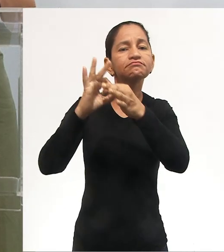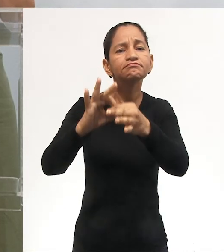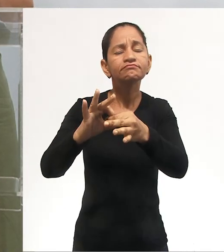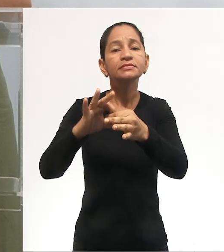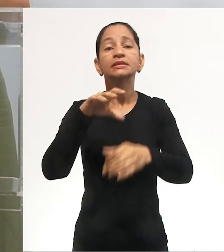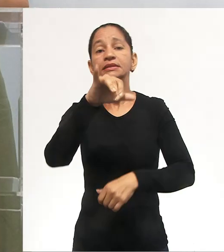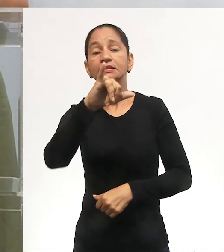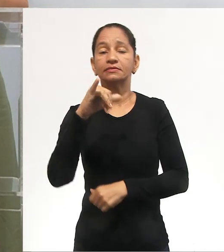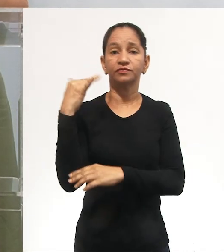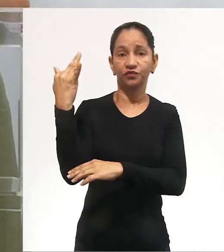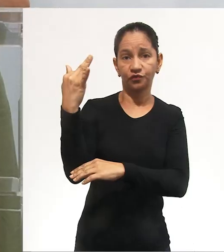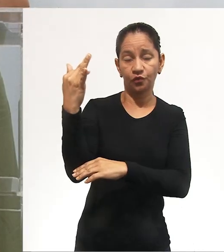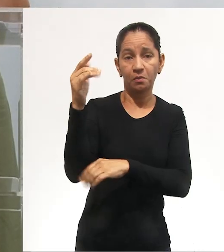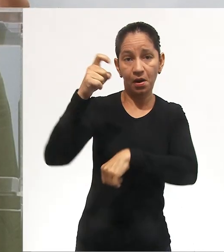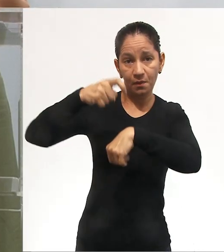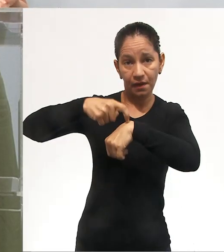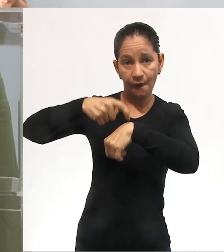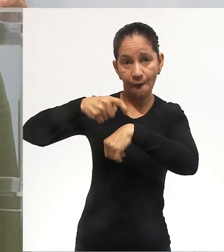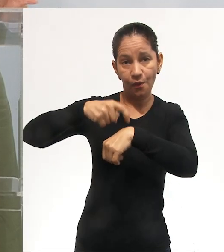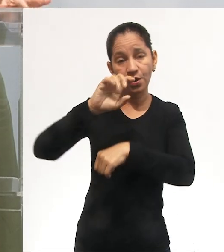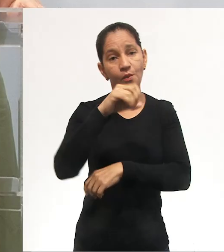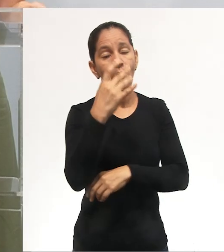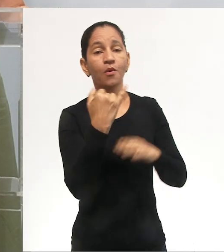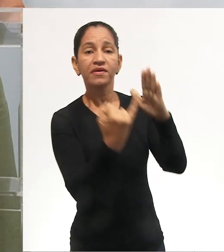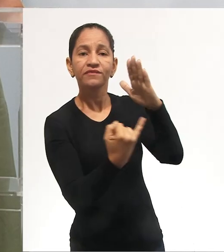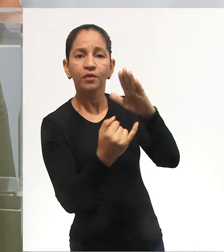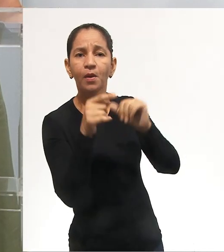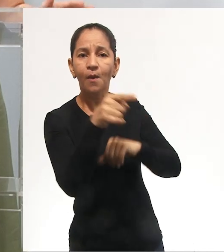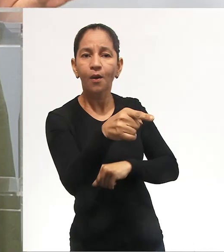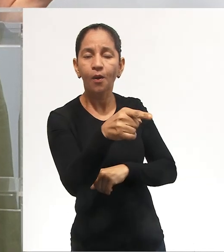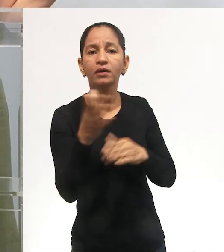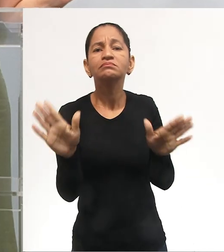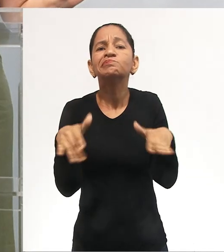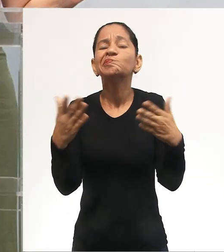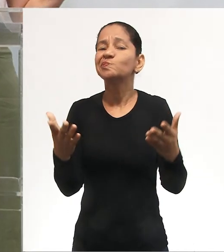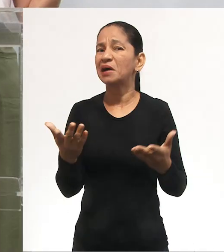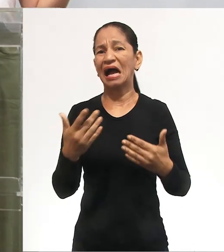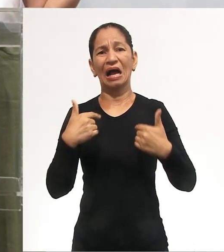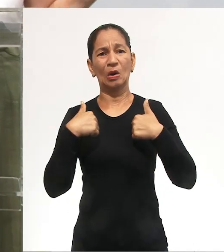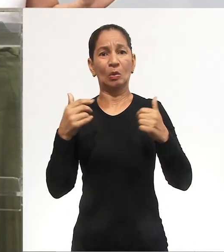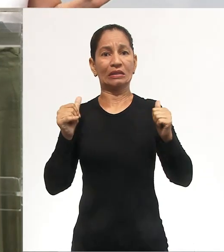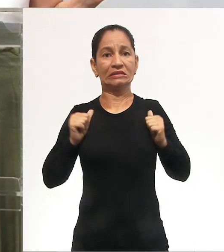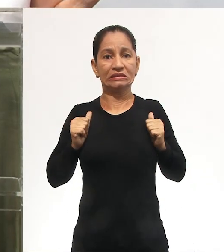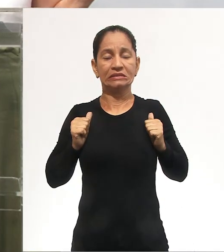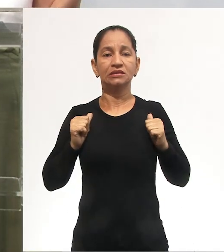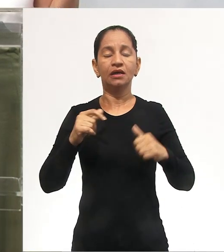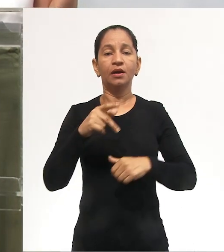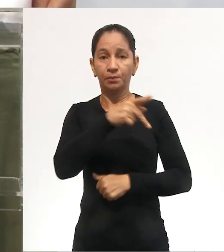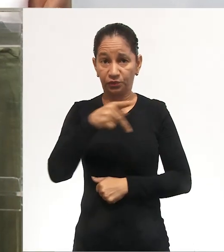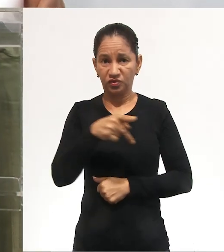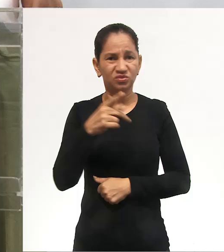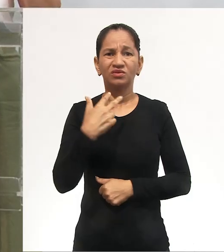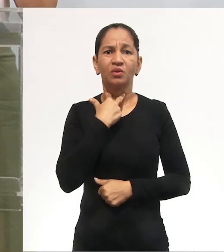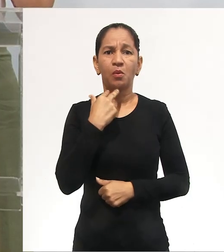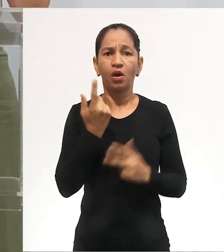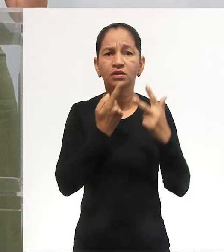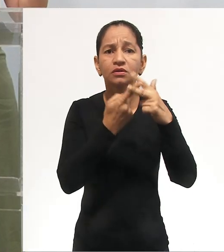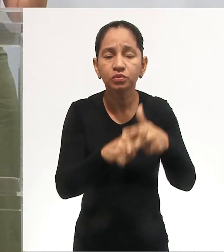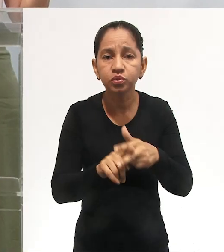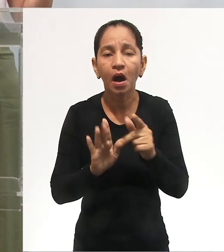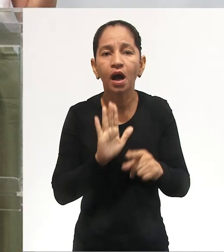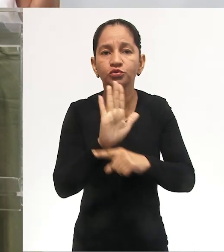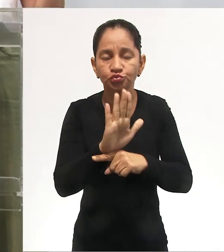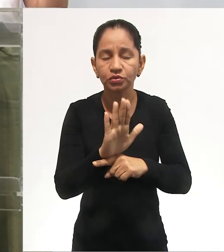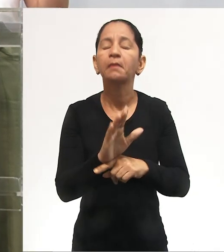Se vai ser a formal ou se é a informal. Ah, então quer dizer agora que eu não posso corrigir os alunos? Não, não é isso que eu